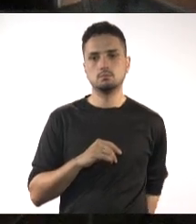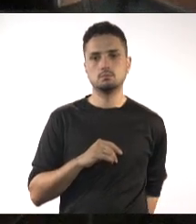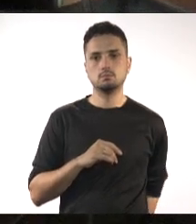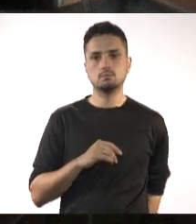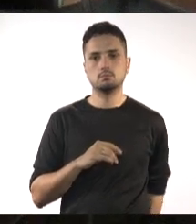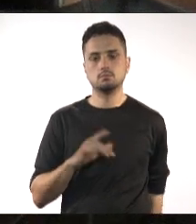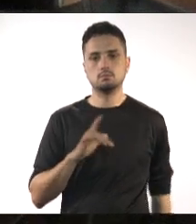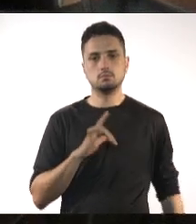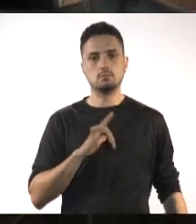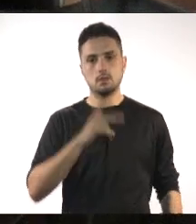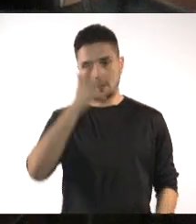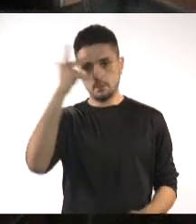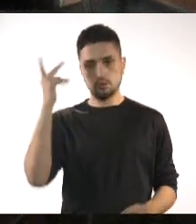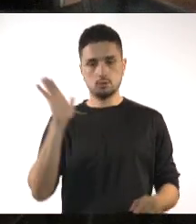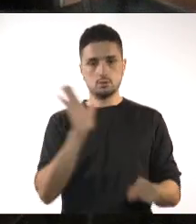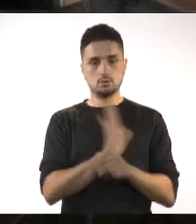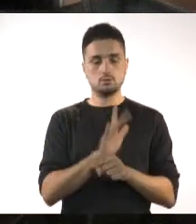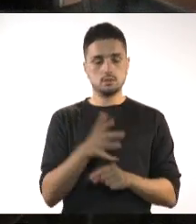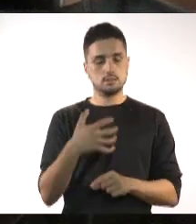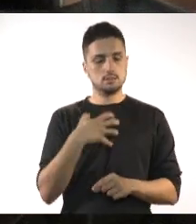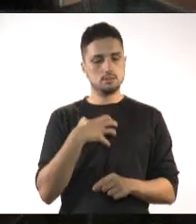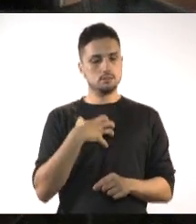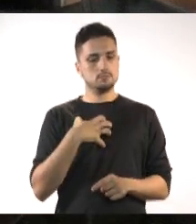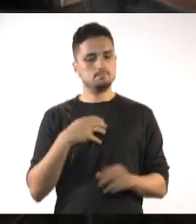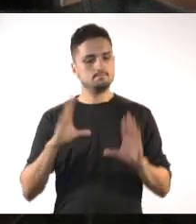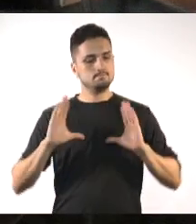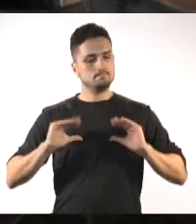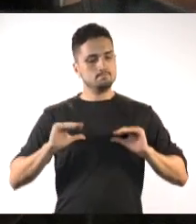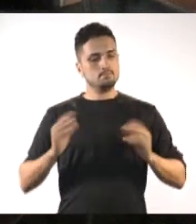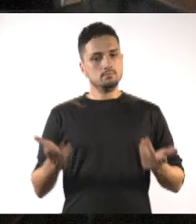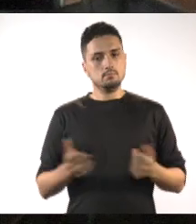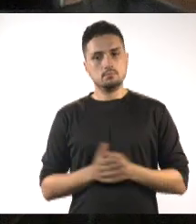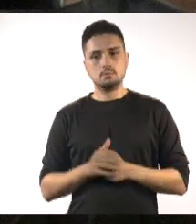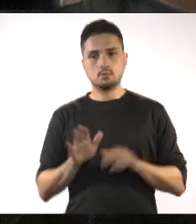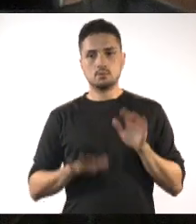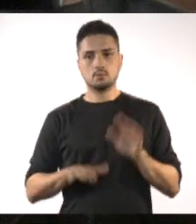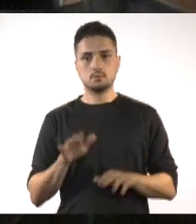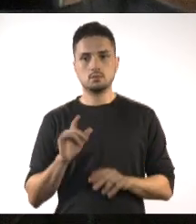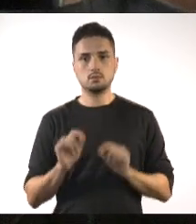mais confortável, né? Muitas vezes o que